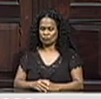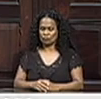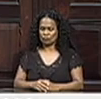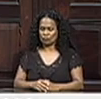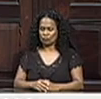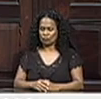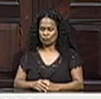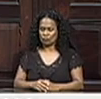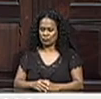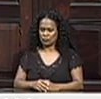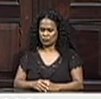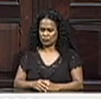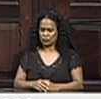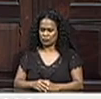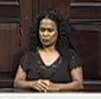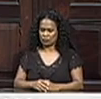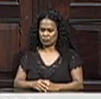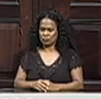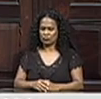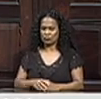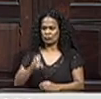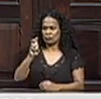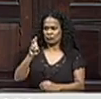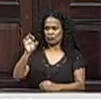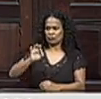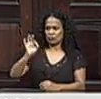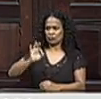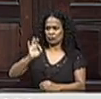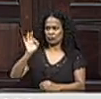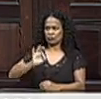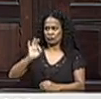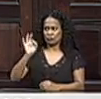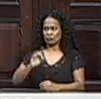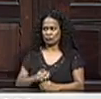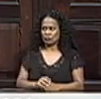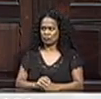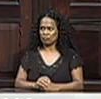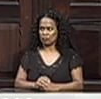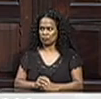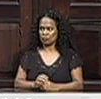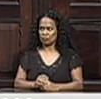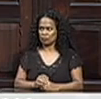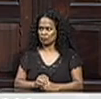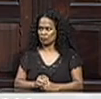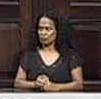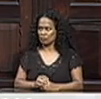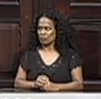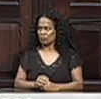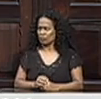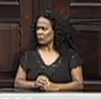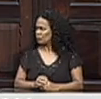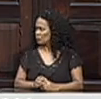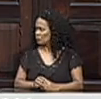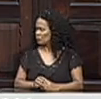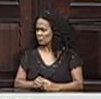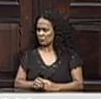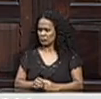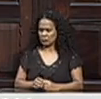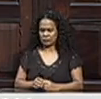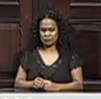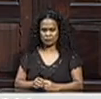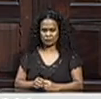favoráveis ao percentual de 5%. Da mesma forma, Comissão de Cultura, presidente. A presidência defere pedido de Vossa